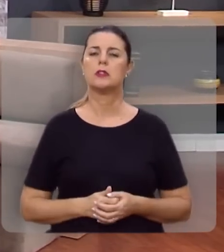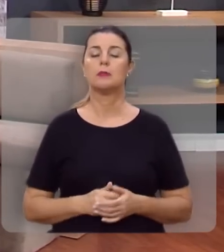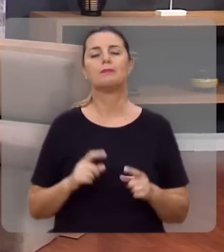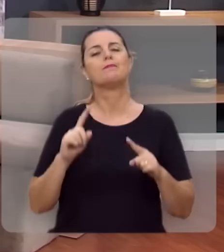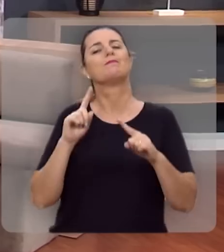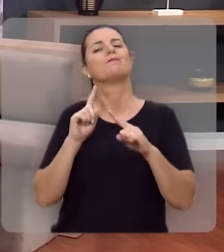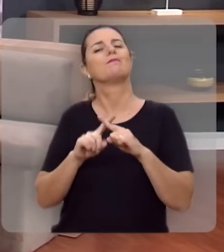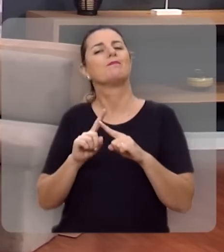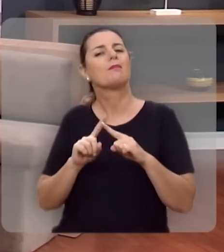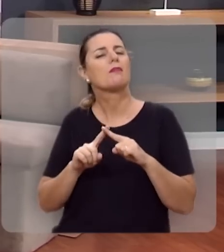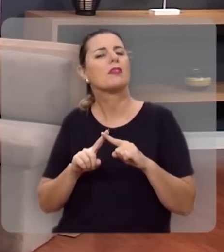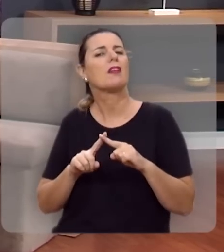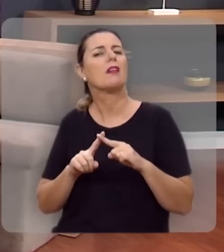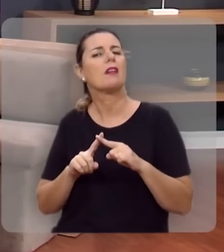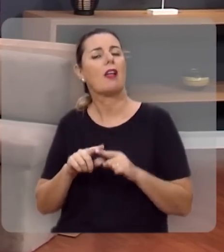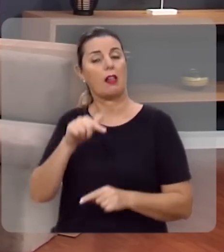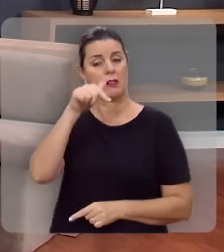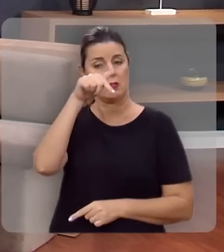Até porque